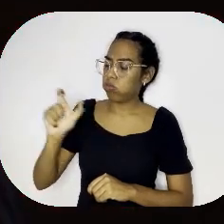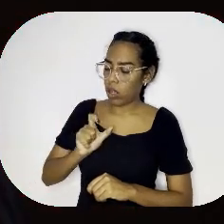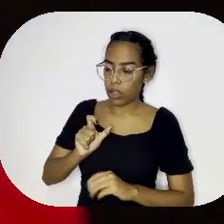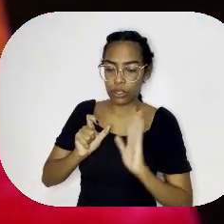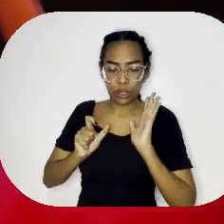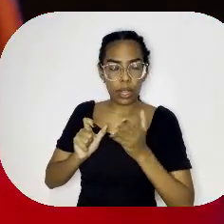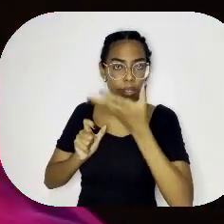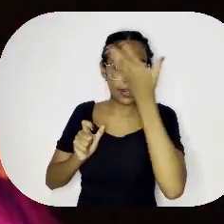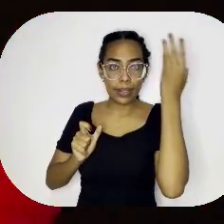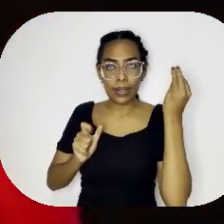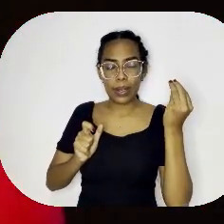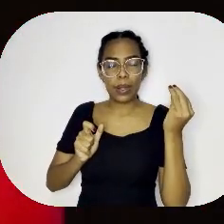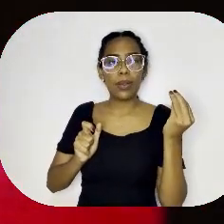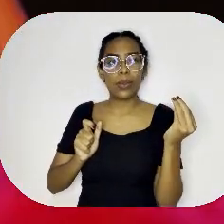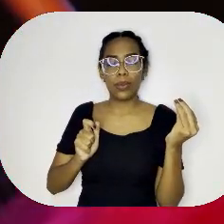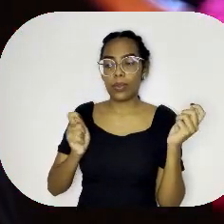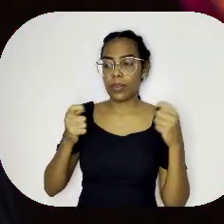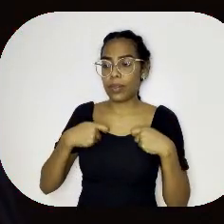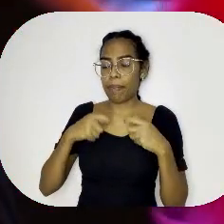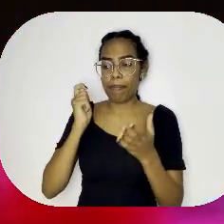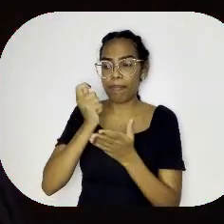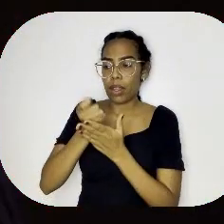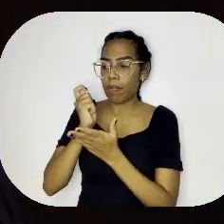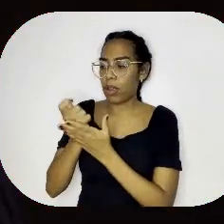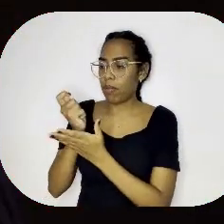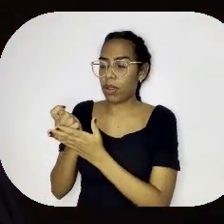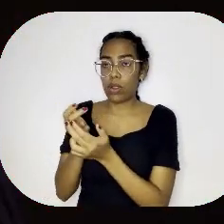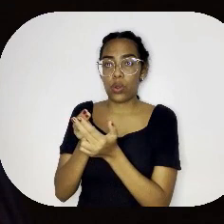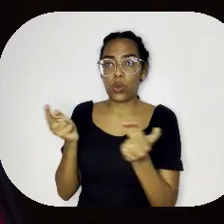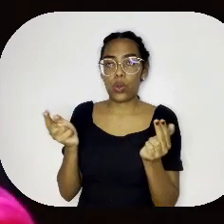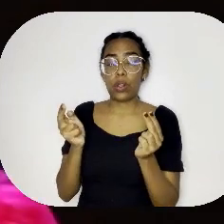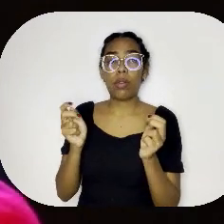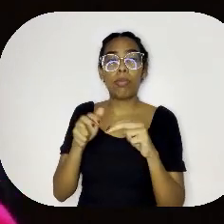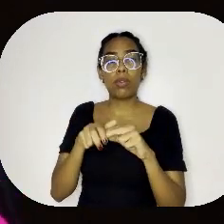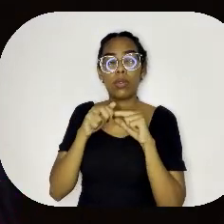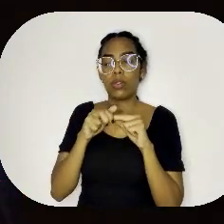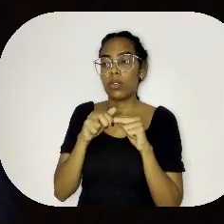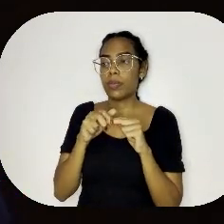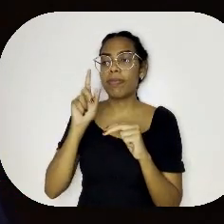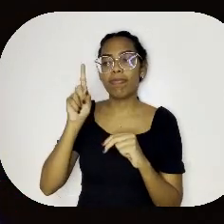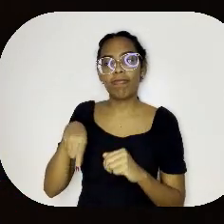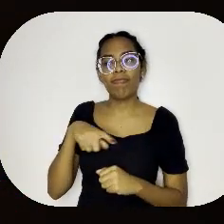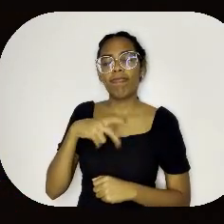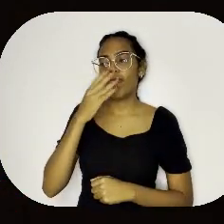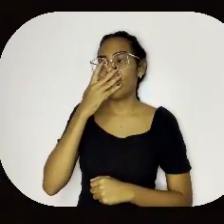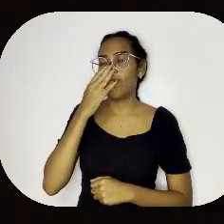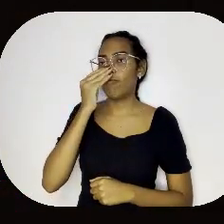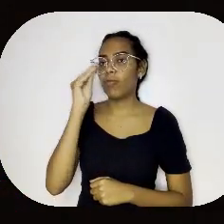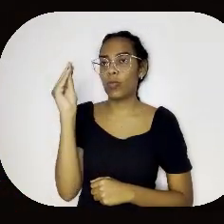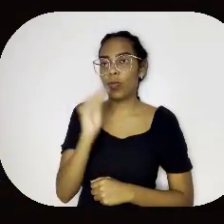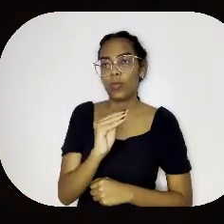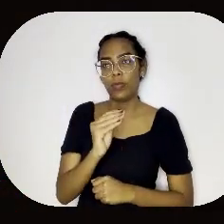Esquecer desse mundo material, desumano, cheio de conto pra pagar, José. Os poetas malditos ignoravam a opinião